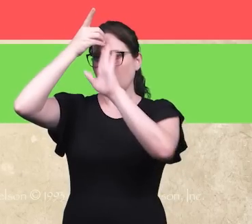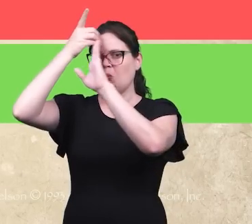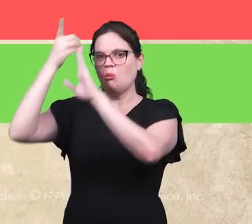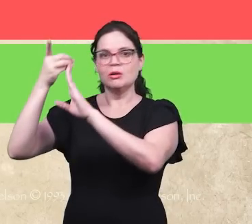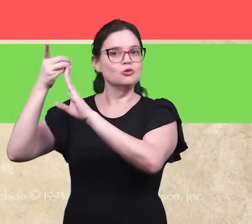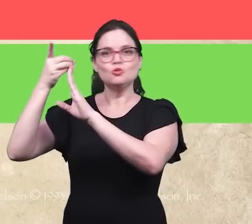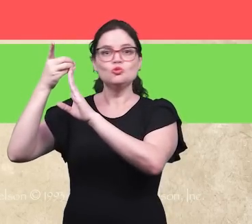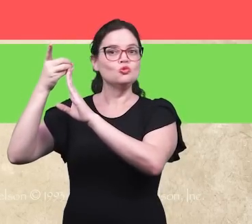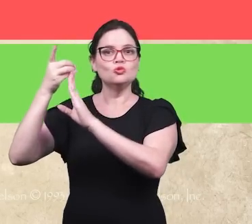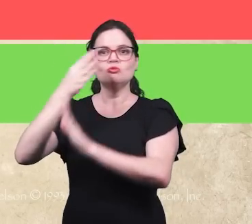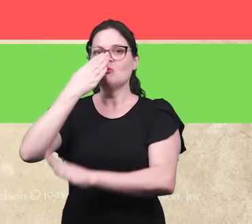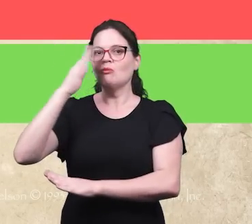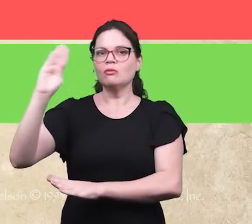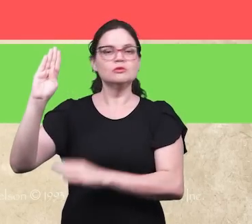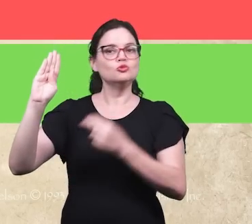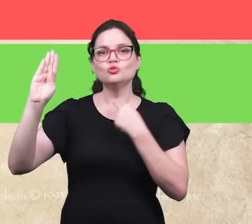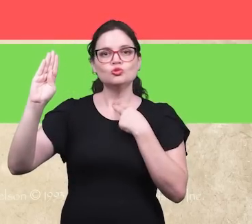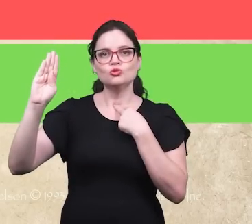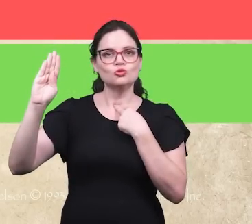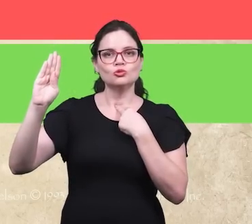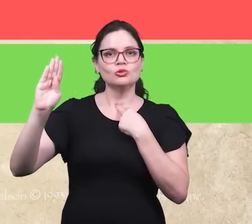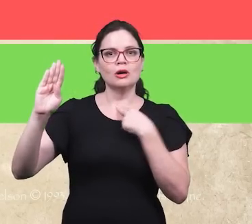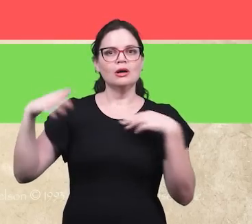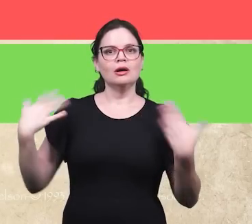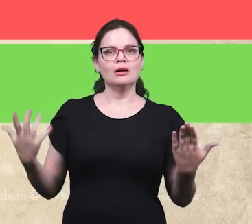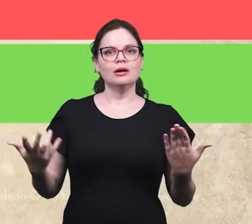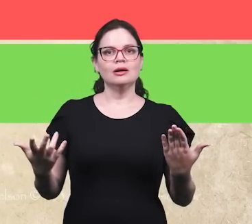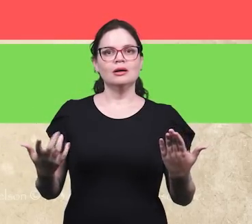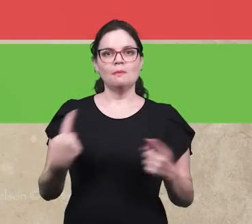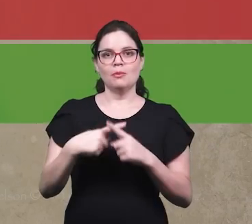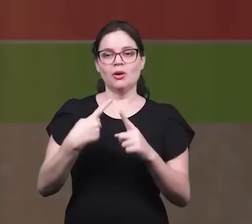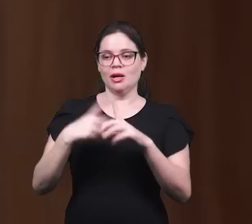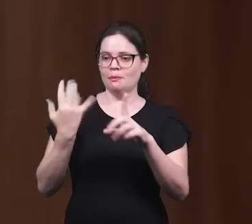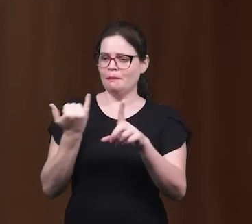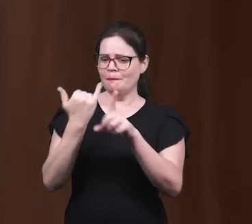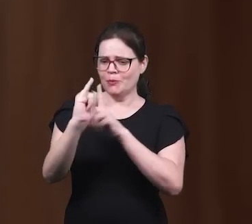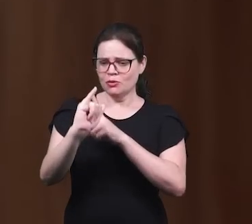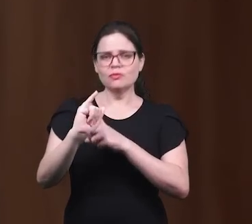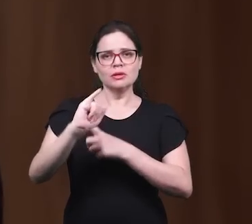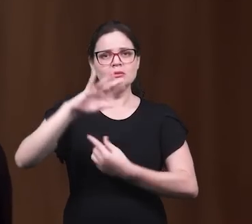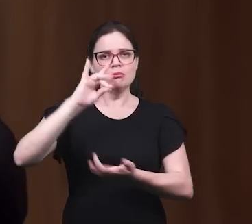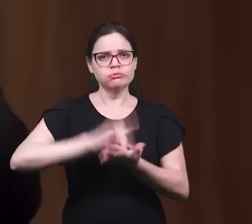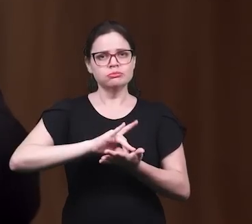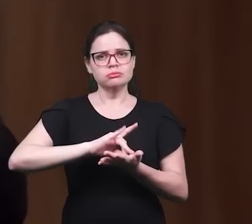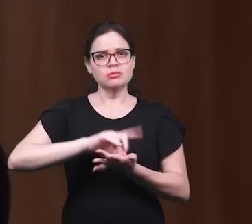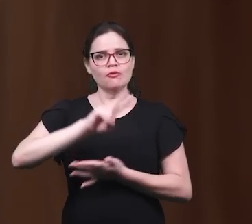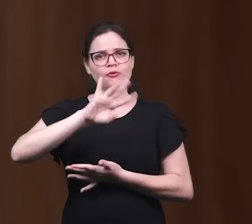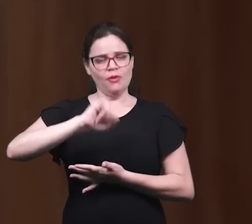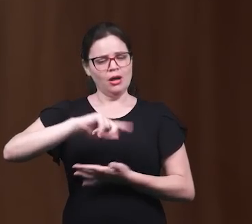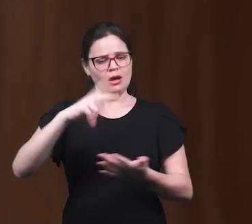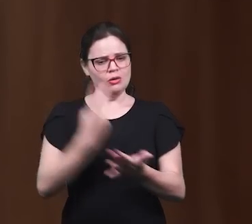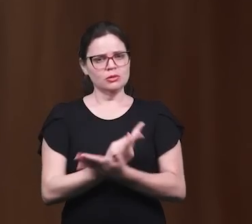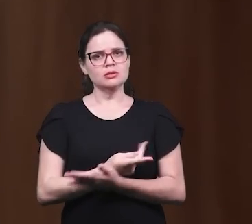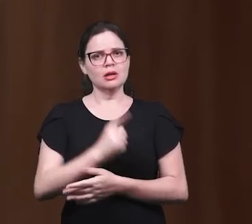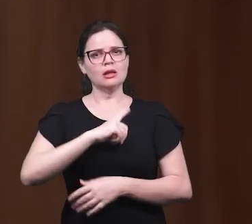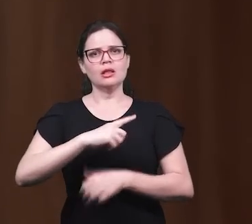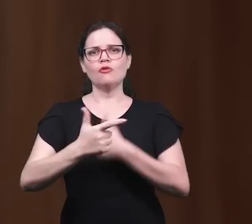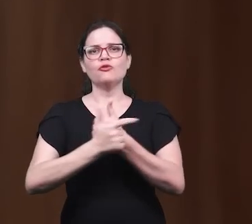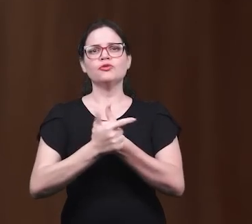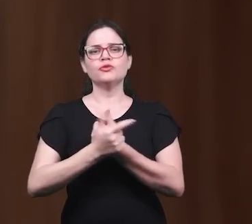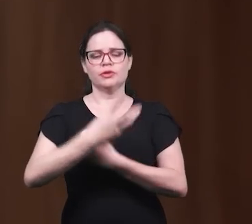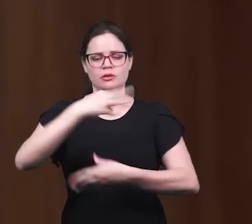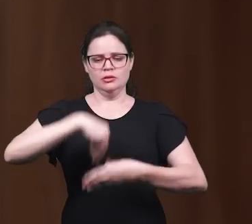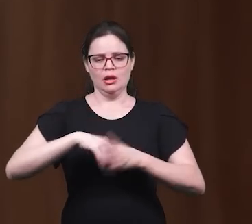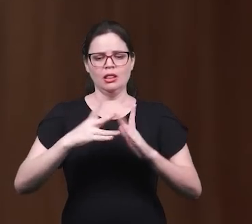espirituais, não podemos envasilhar o Espírito Santo. As profecias são reais e elas têm essa função